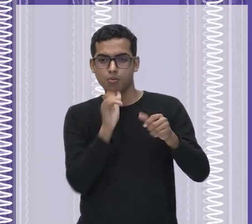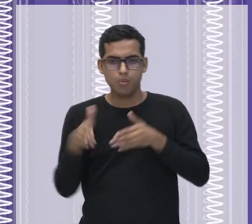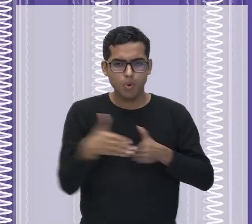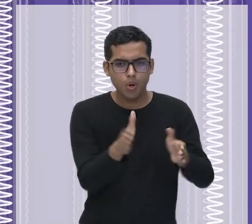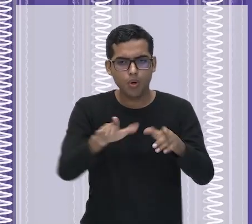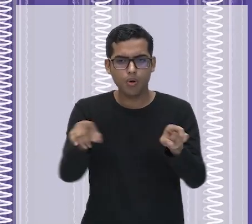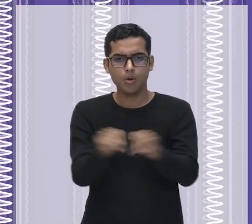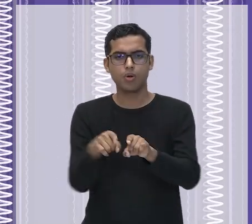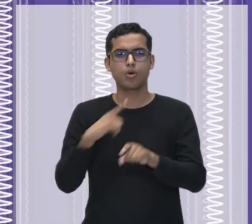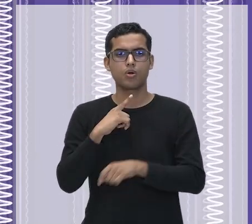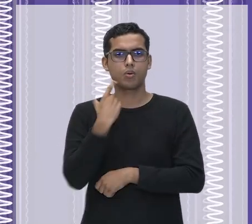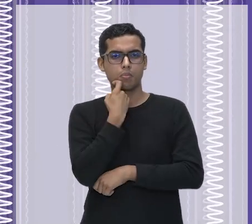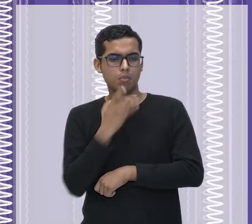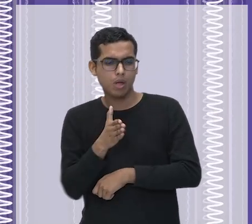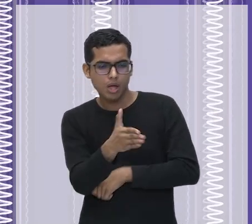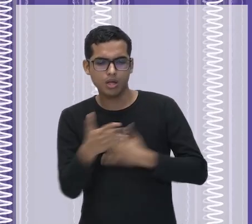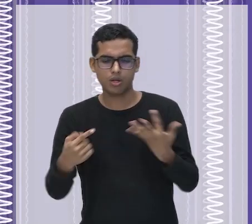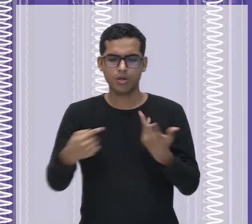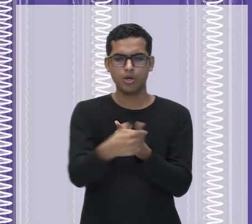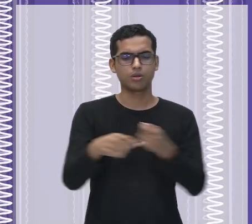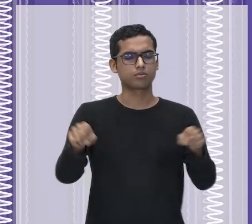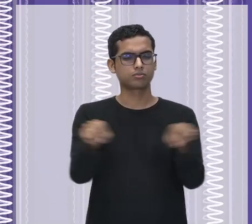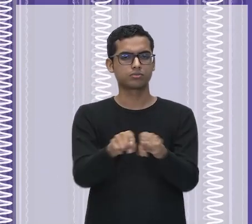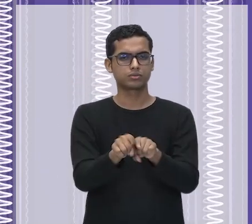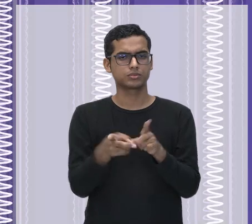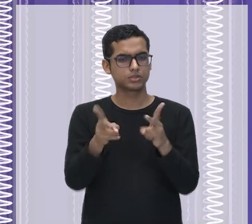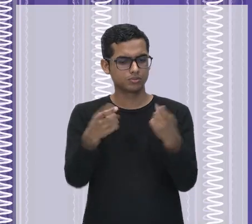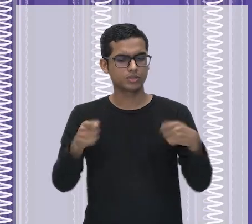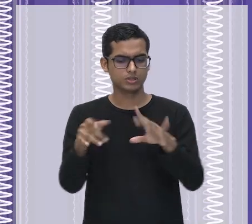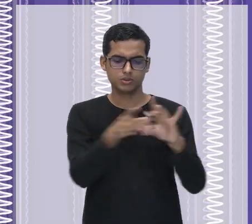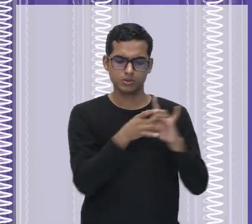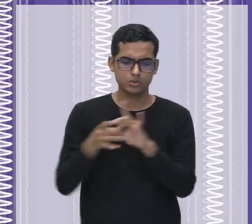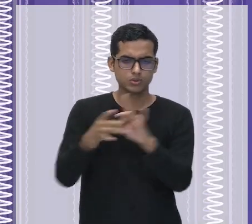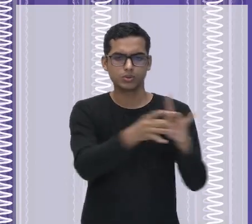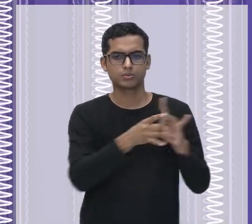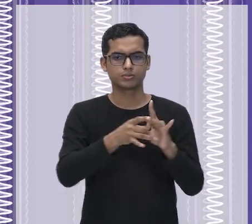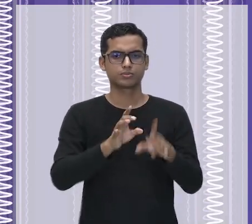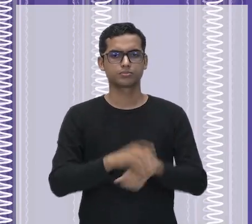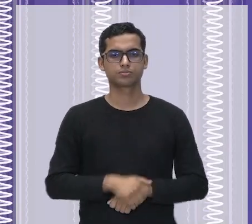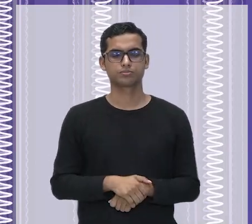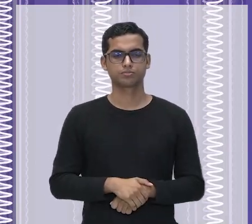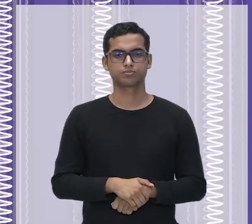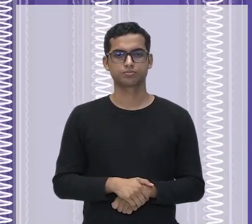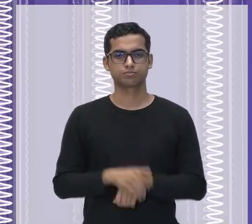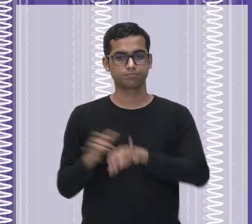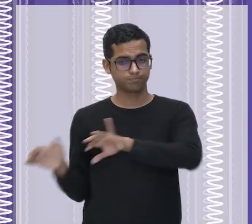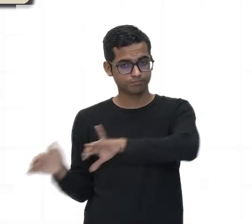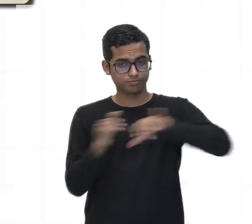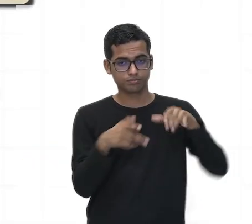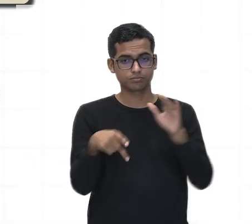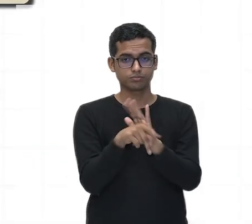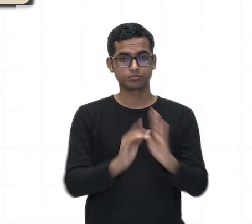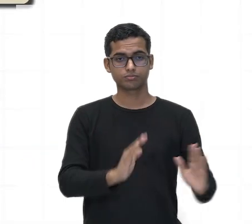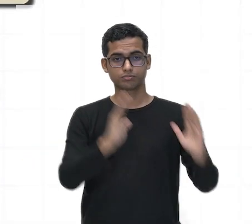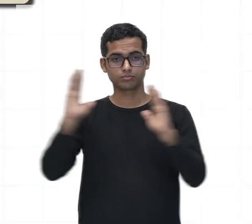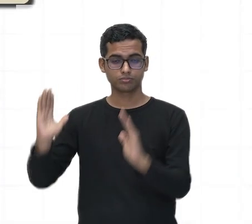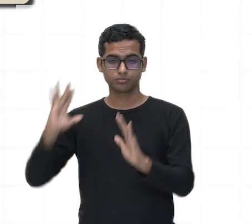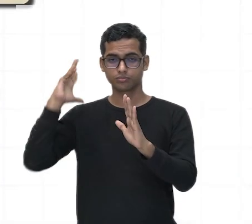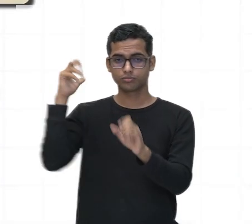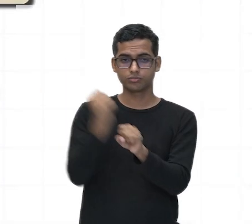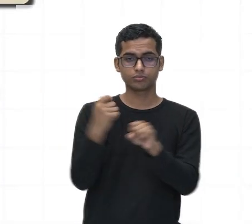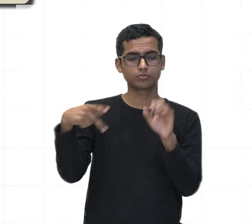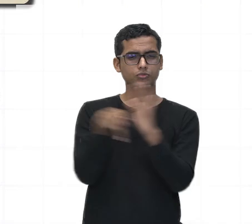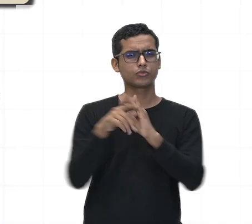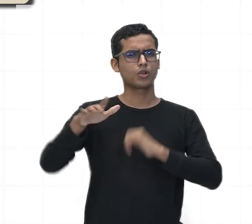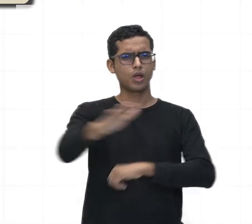igarapés. Na outra parte da nossa revisão, né, nós vamos ver a morte além do